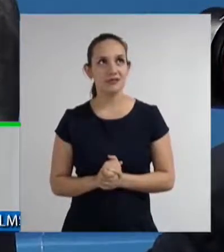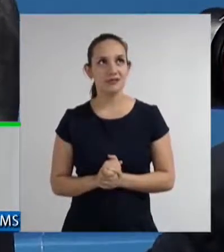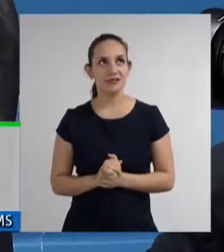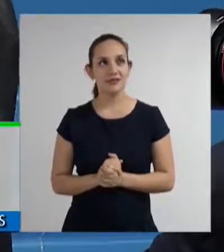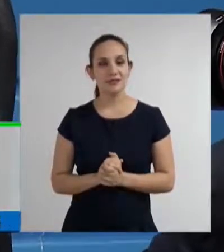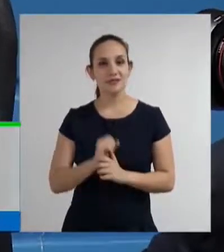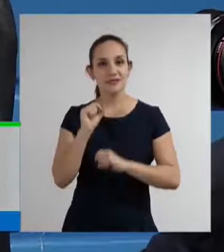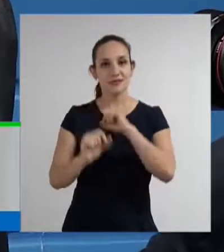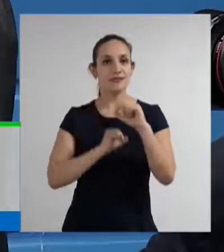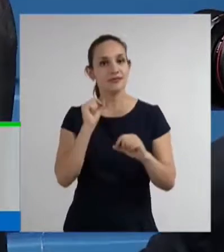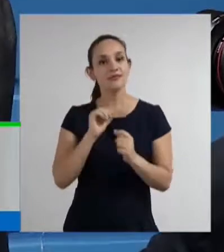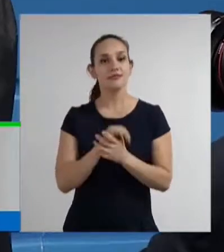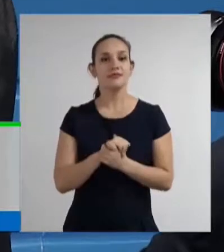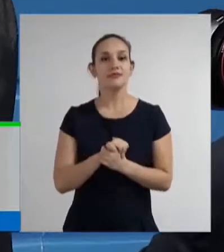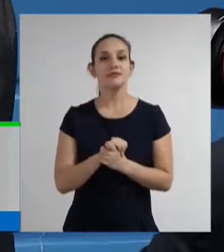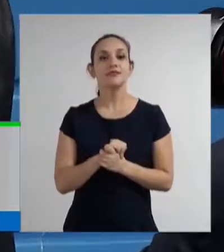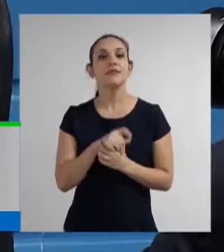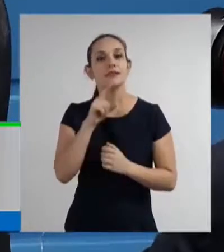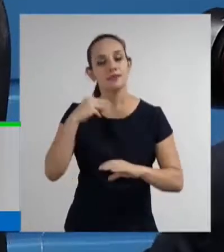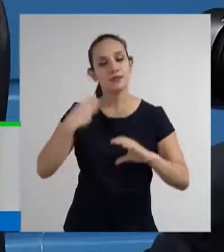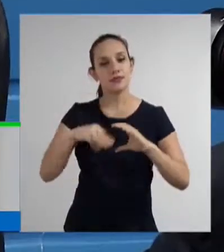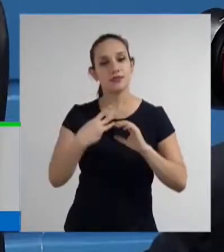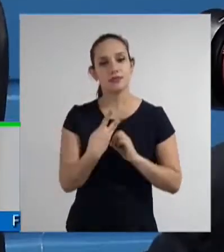pelo Poder Executivo, a mensagem